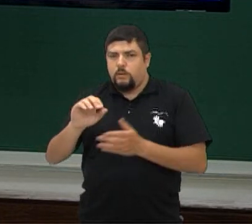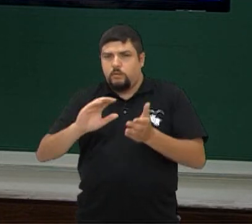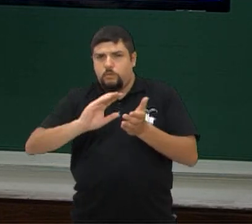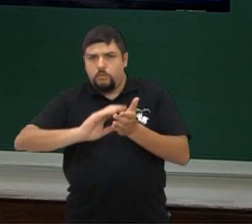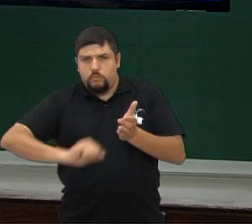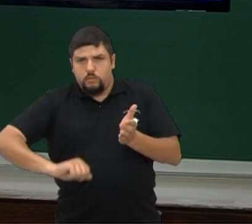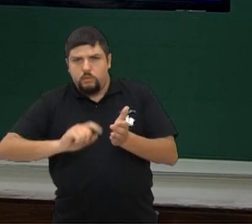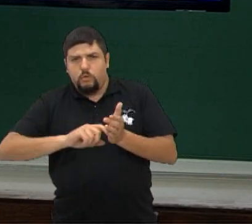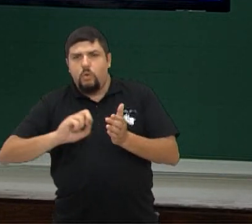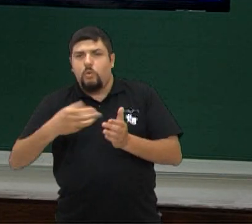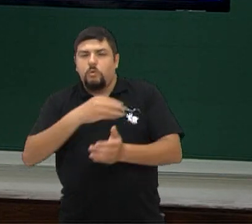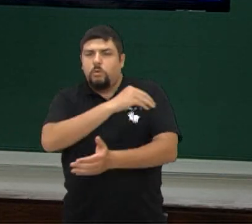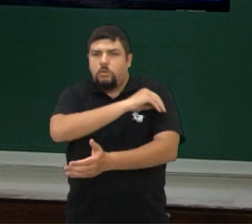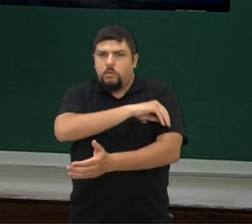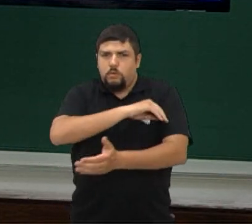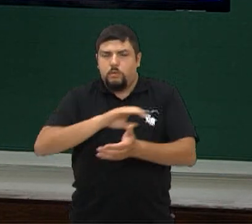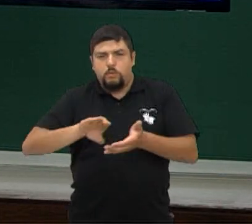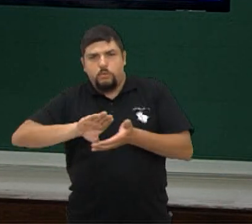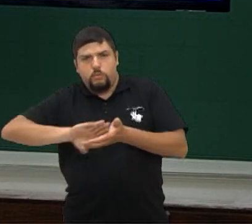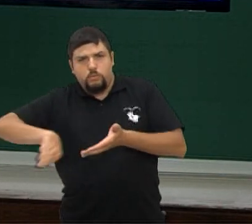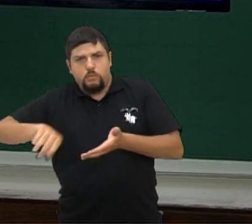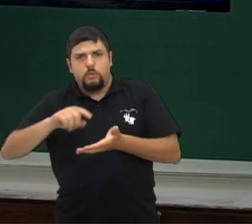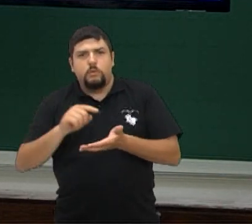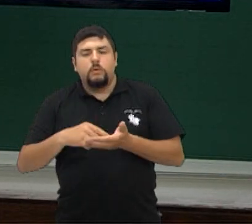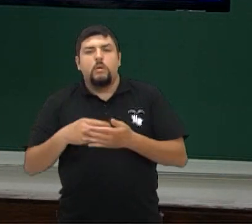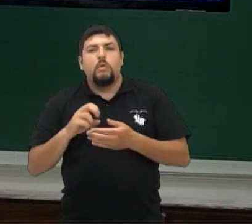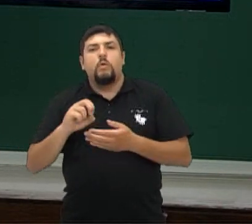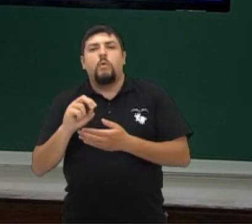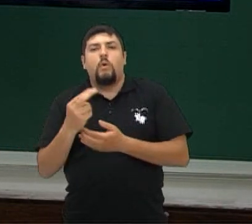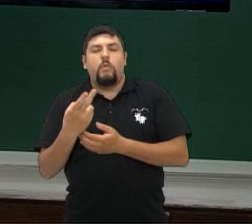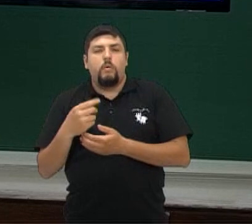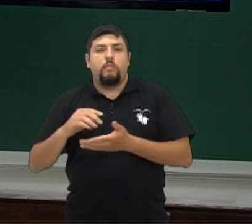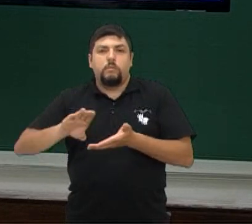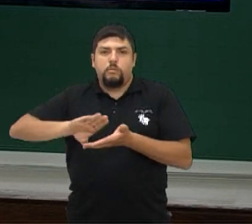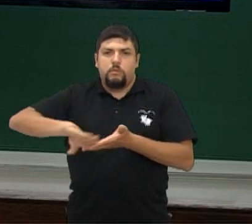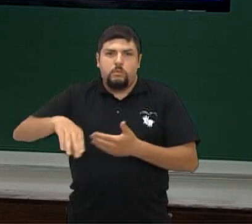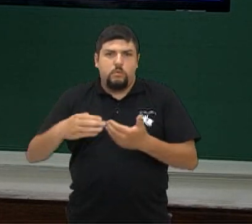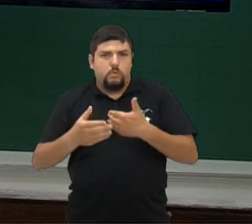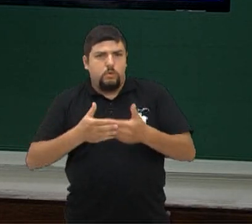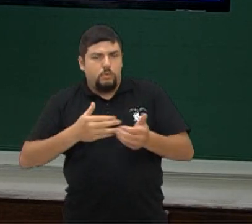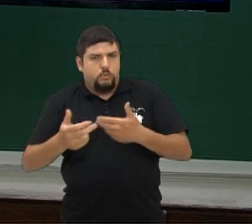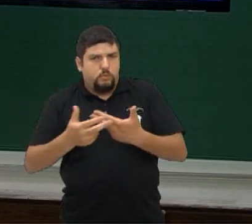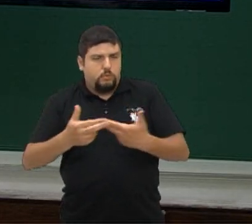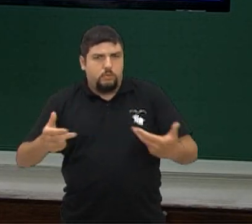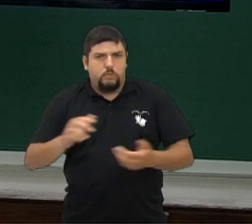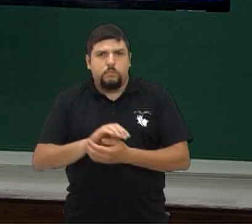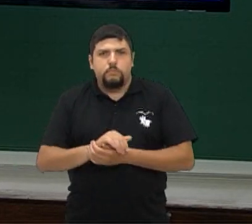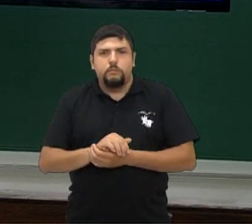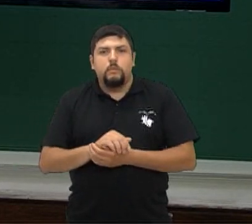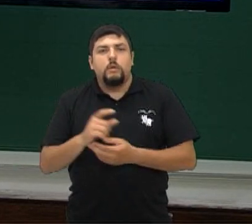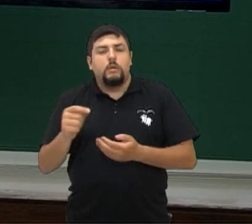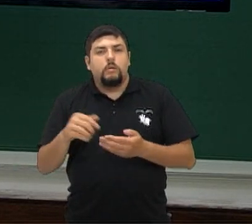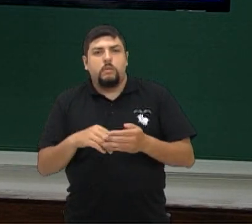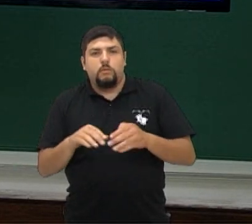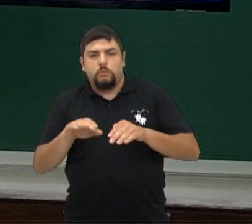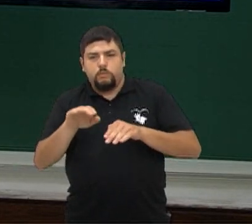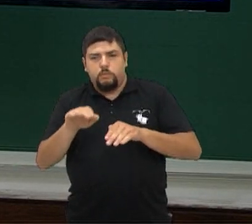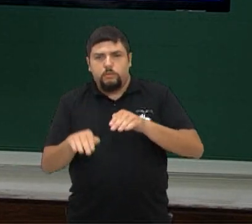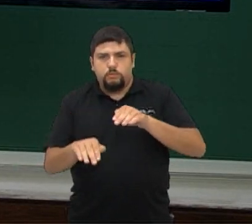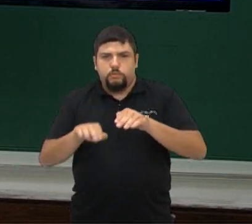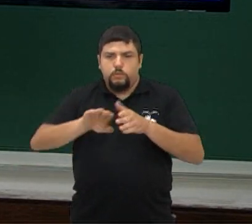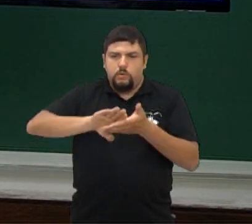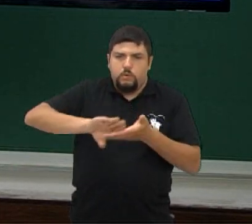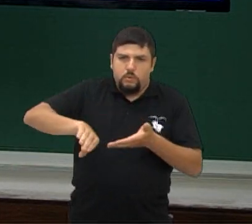retiro o álcool etílico ou diminuo a quantidade, a concentração de qualquer um deles, eu vou deslocar no sentido 2, ou